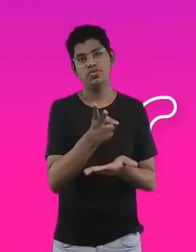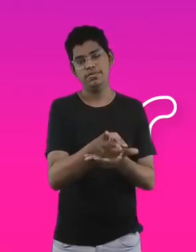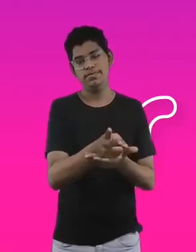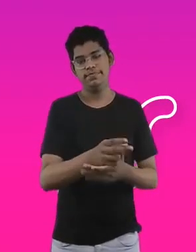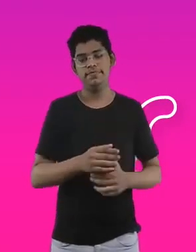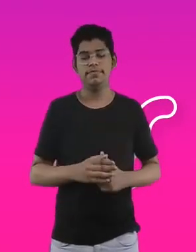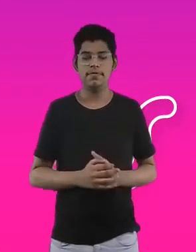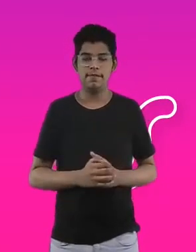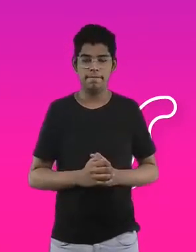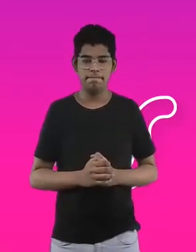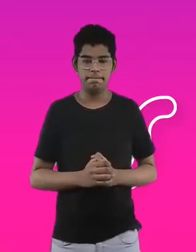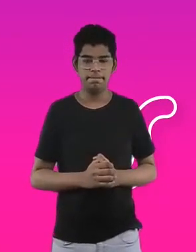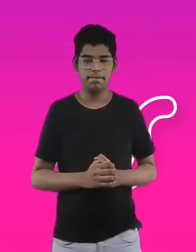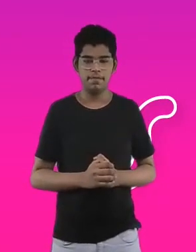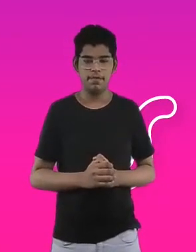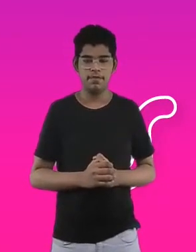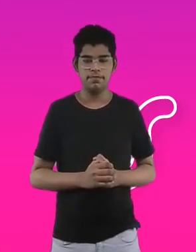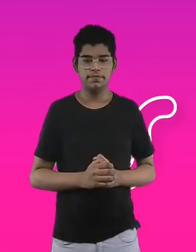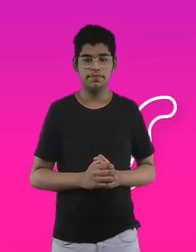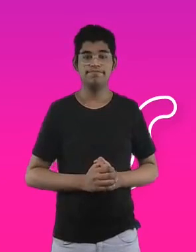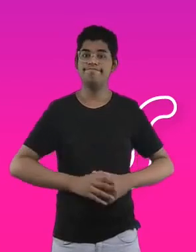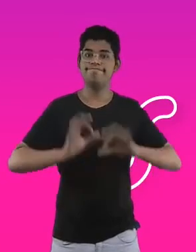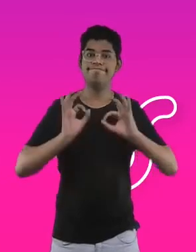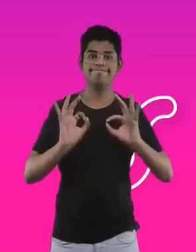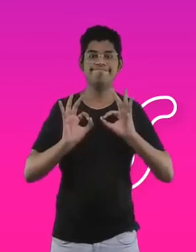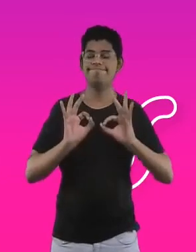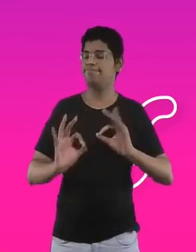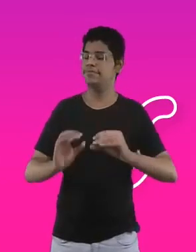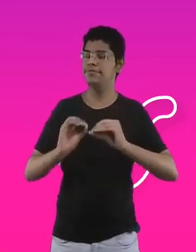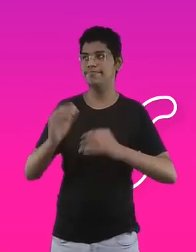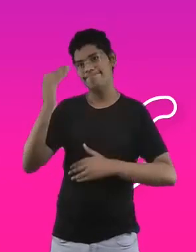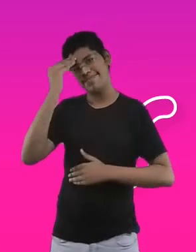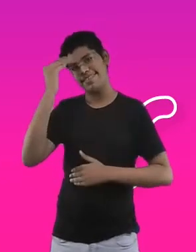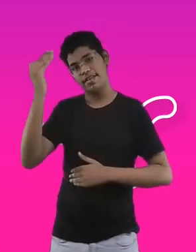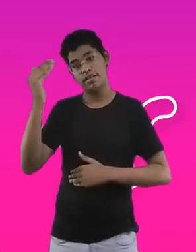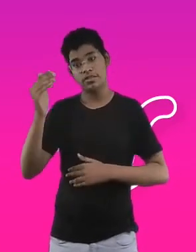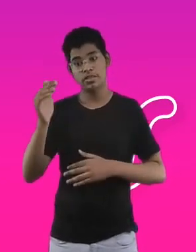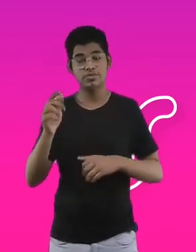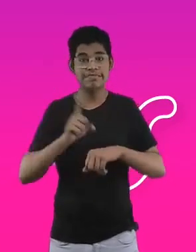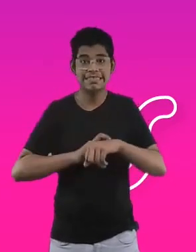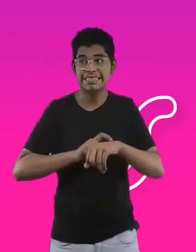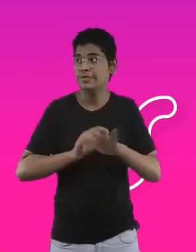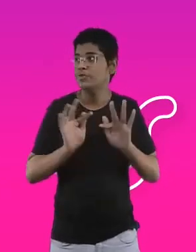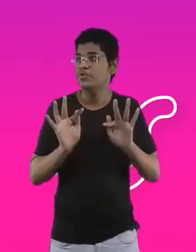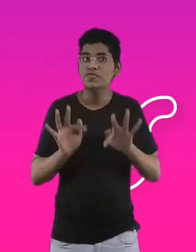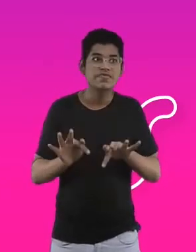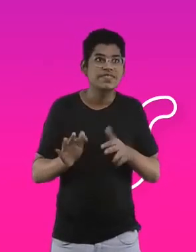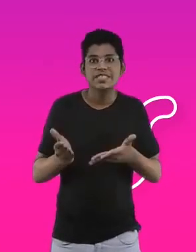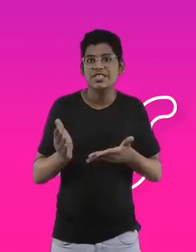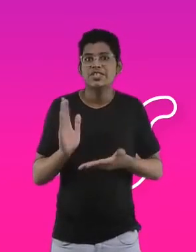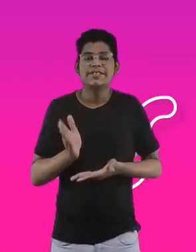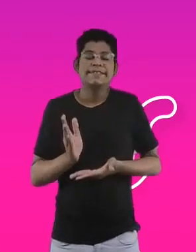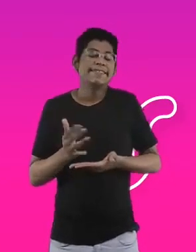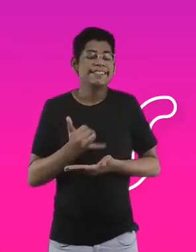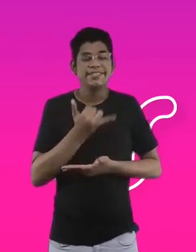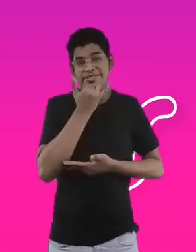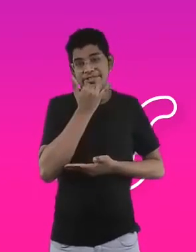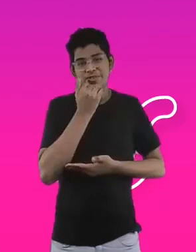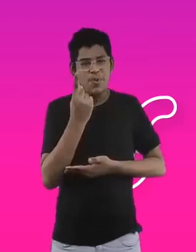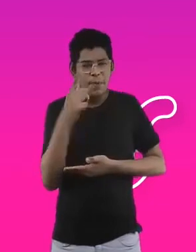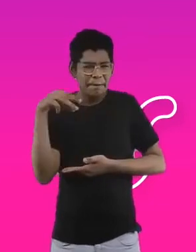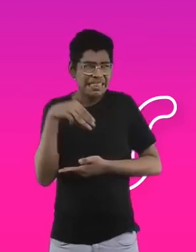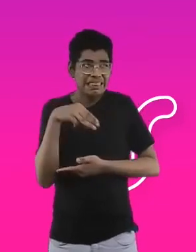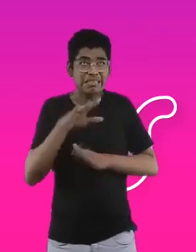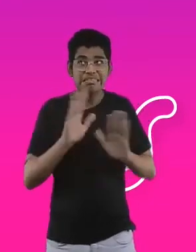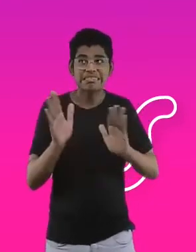Perfeito, obrigado, Fausto. Bom, nosso tempo já está acabando, acho que na verdade já até acabou, temos mais um minutinho,